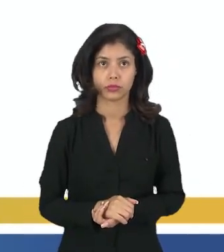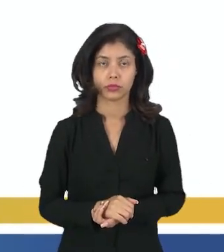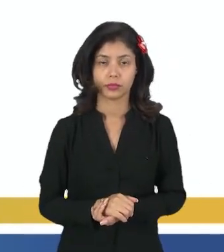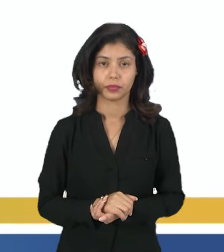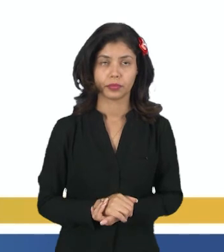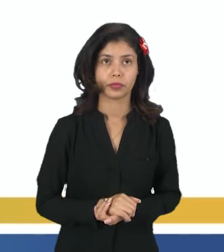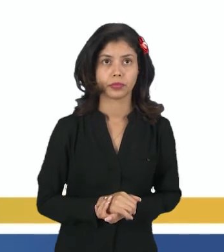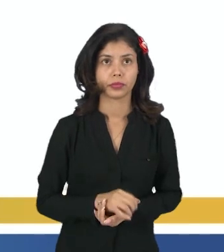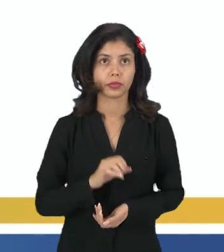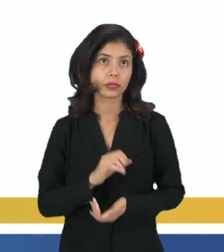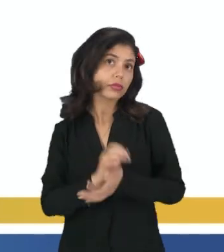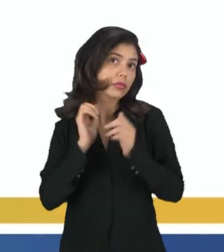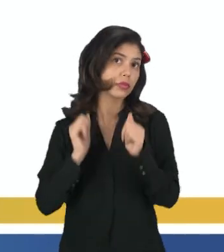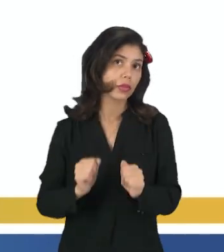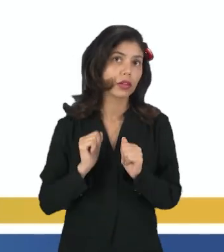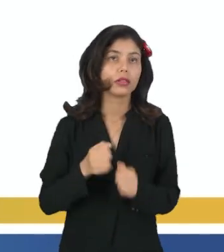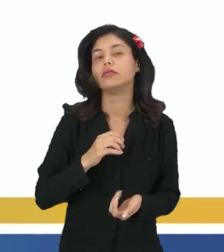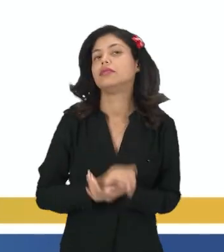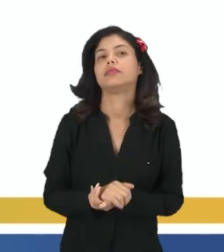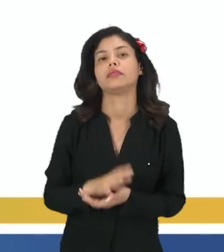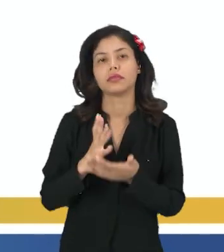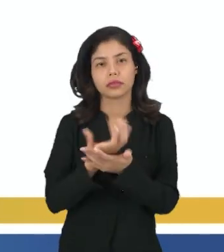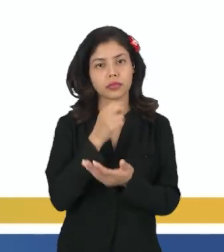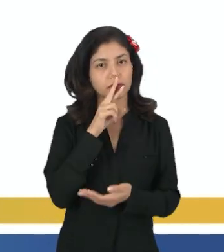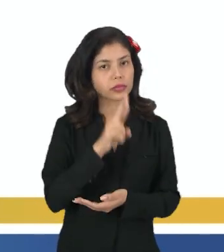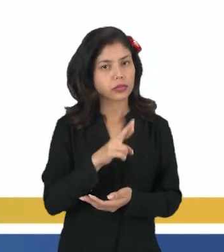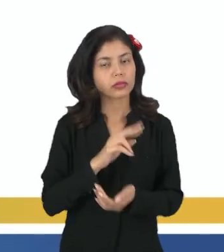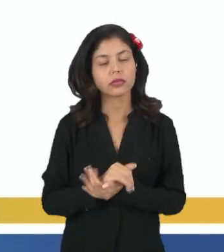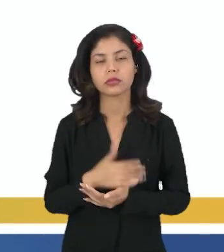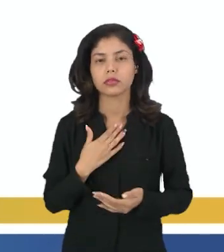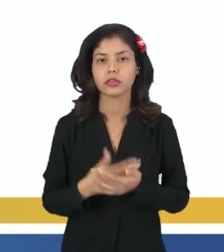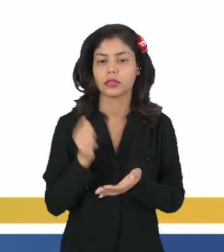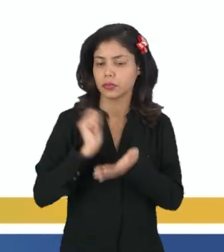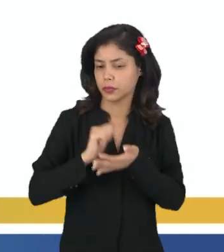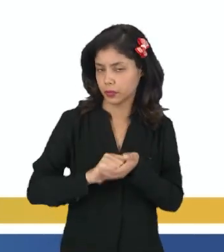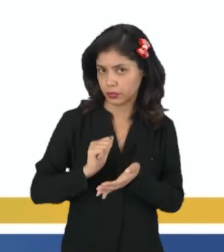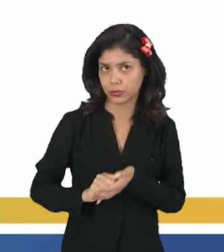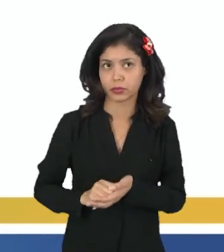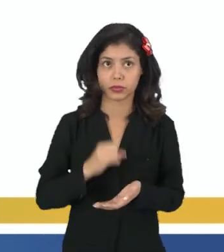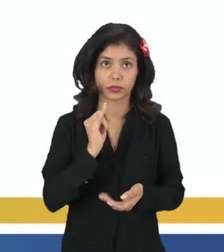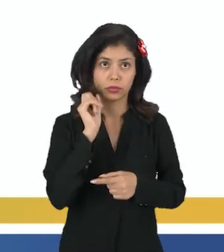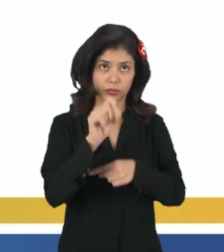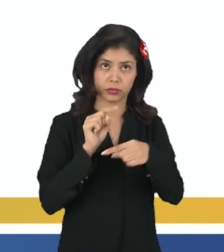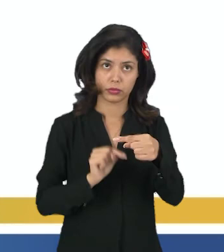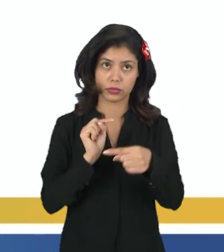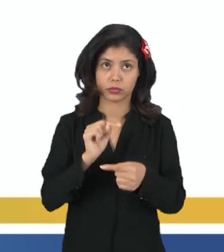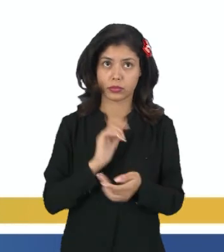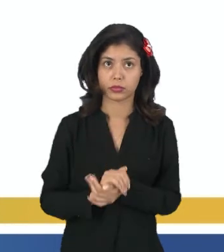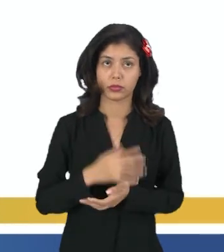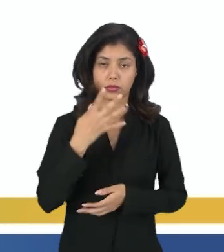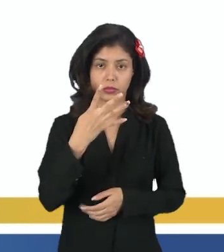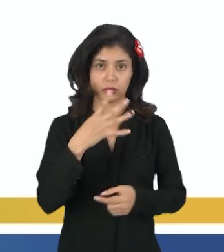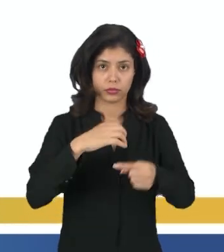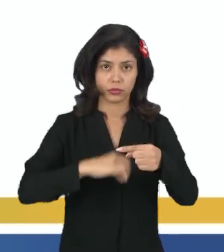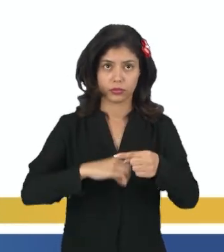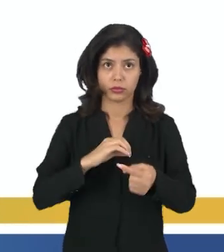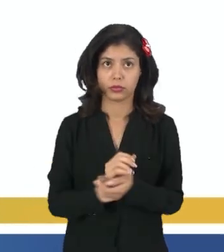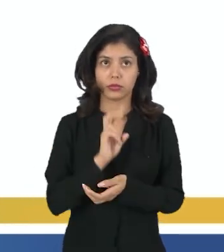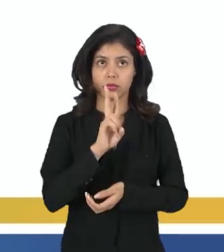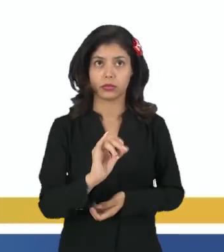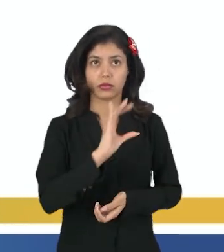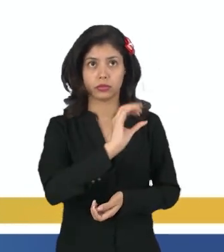4 nomes você pode pegar um calculadora ou pode fazer a mão se você dividir no caso quatro para nove